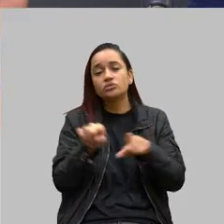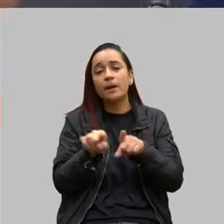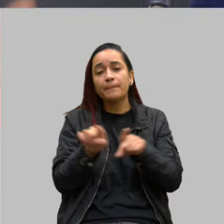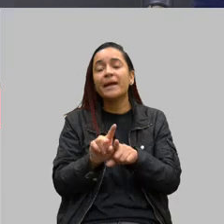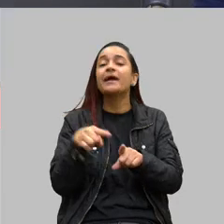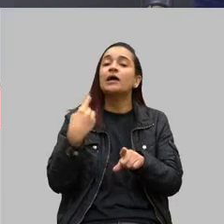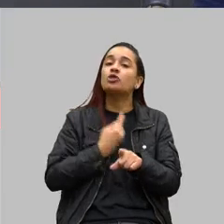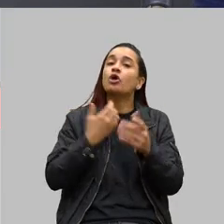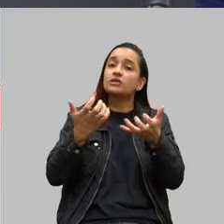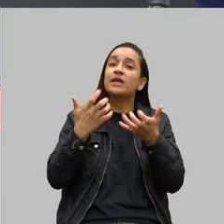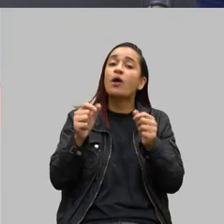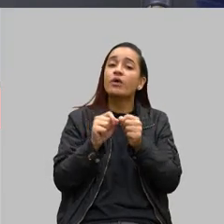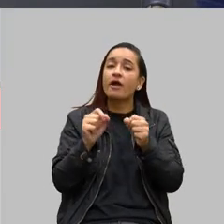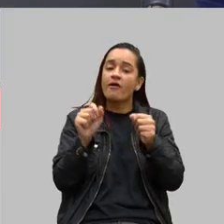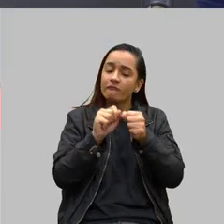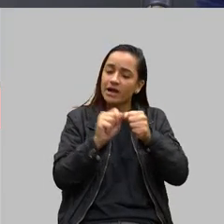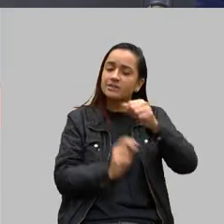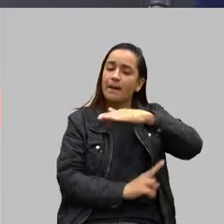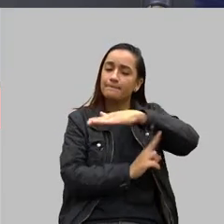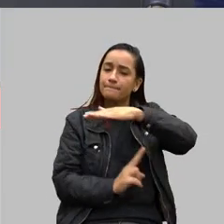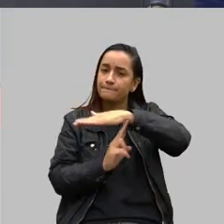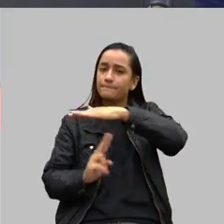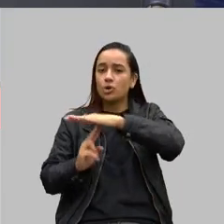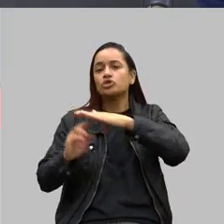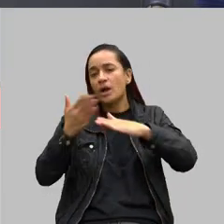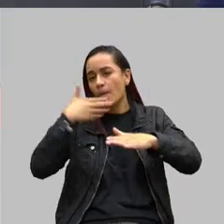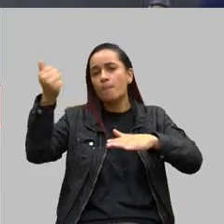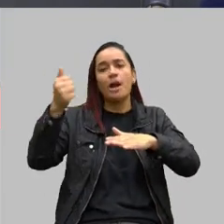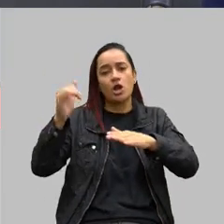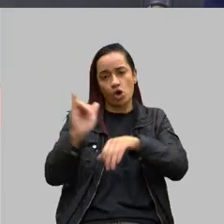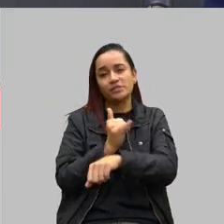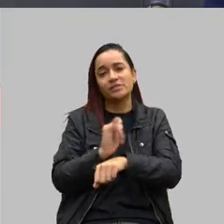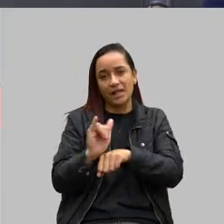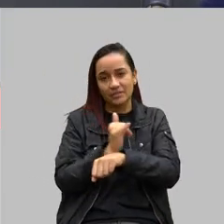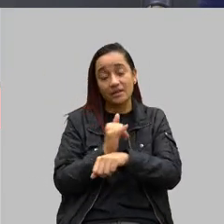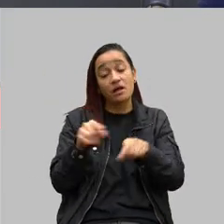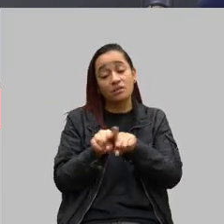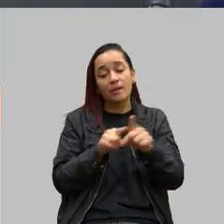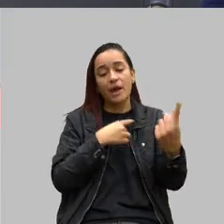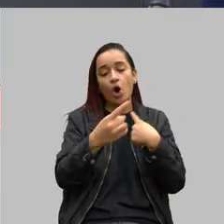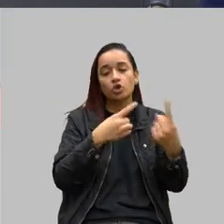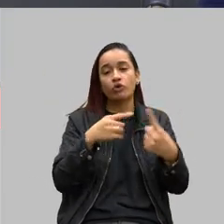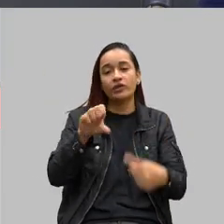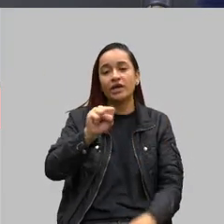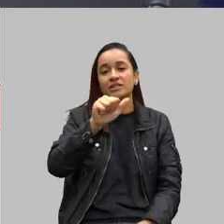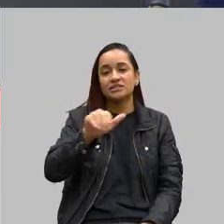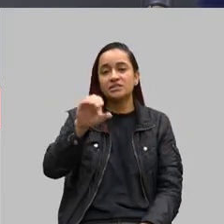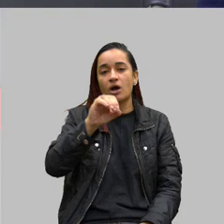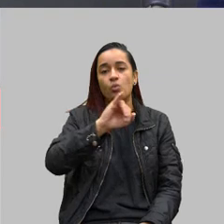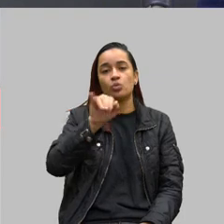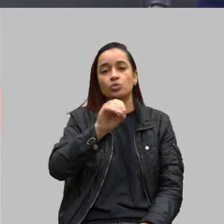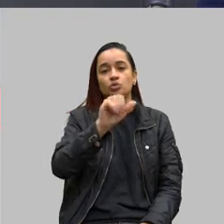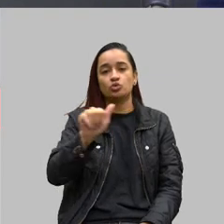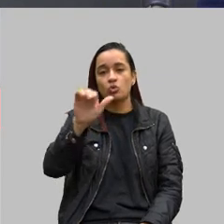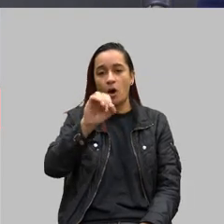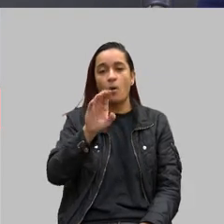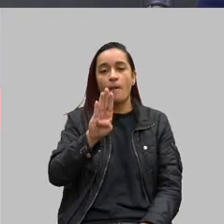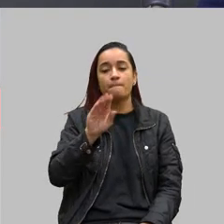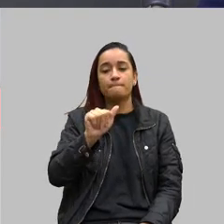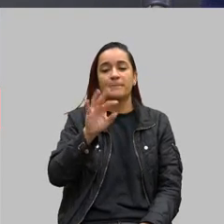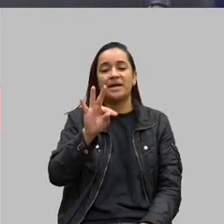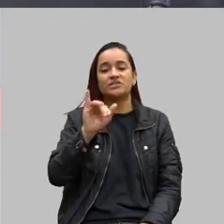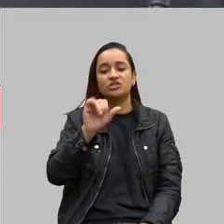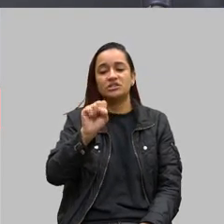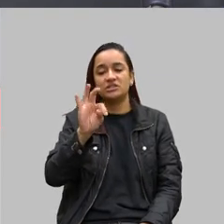que tivesse a ponte mesmo que seria o ideal e também a Rodovia São João Batista do Glória até Delfin que o estado